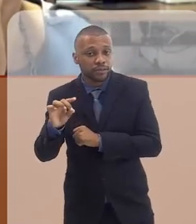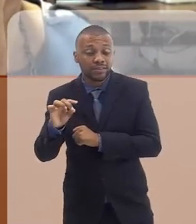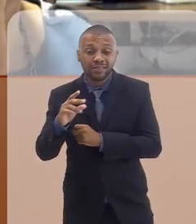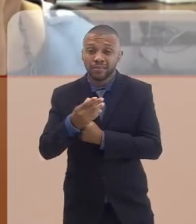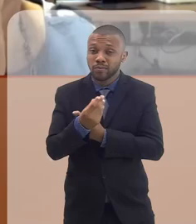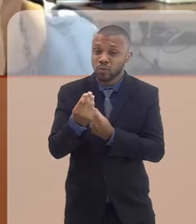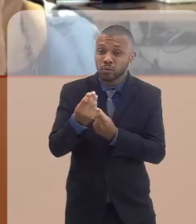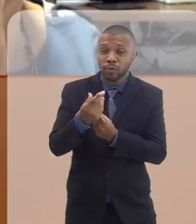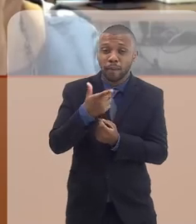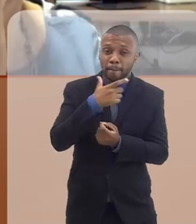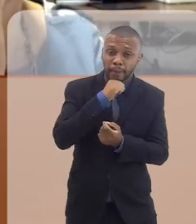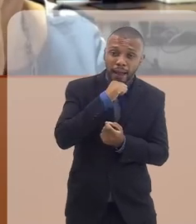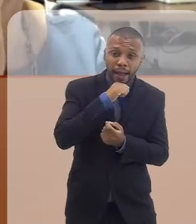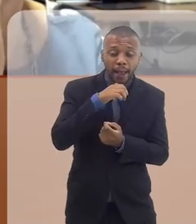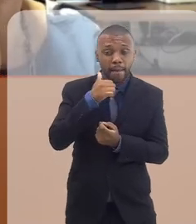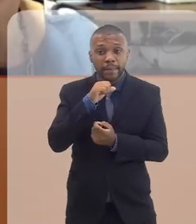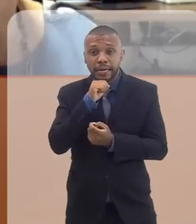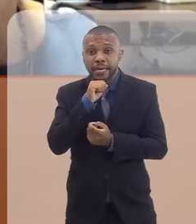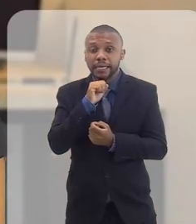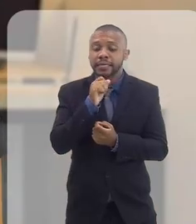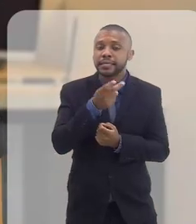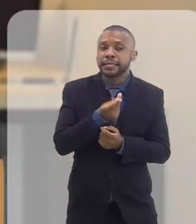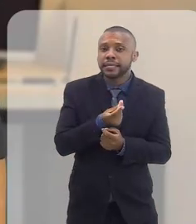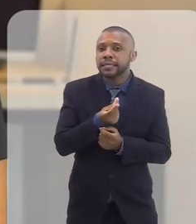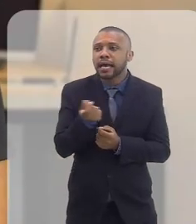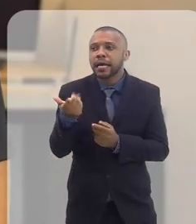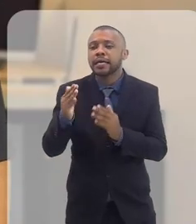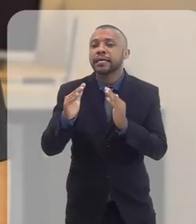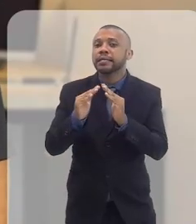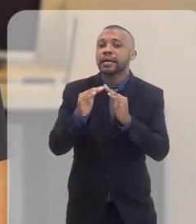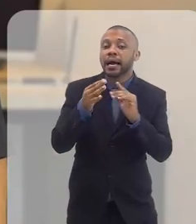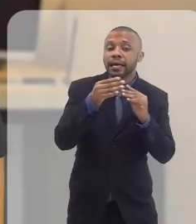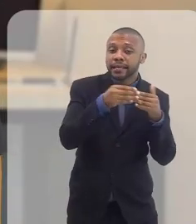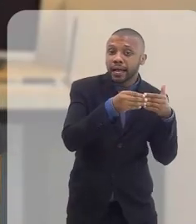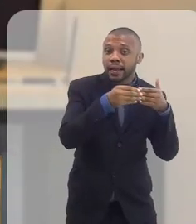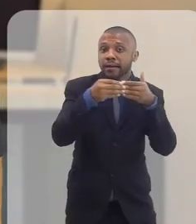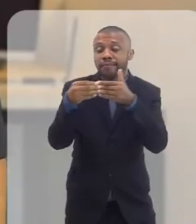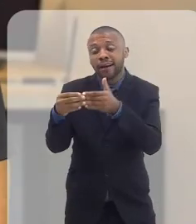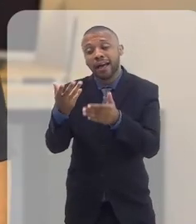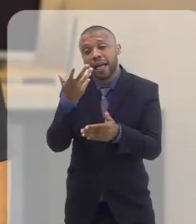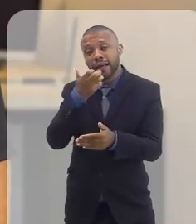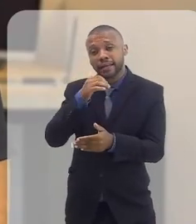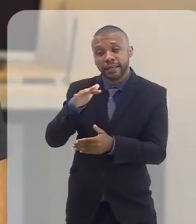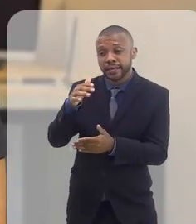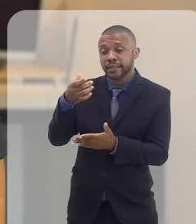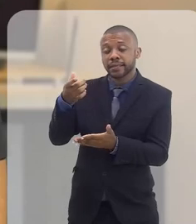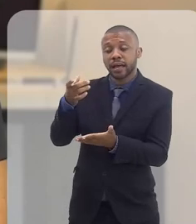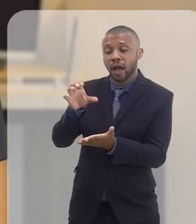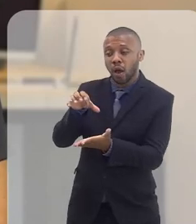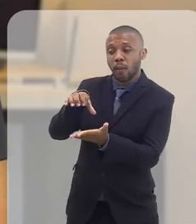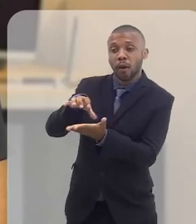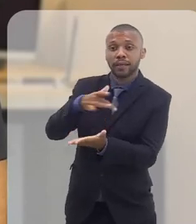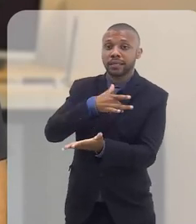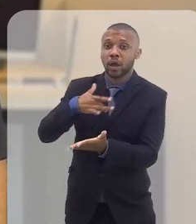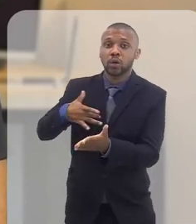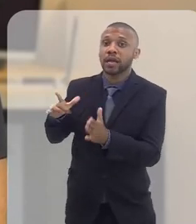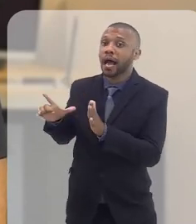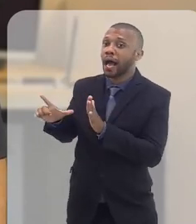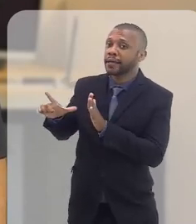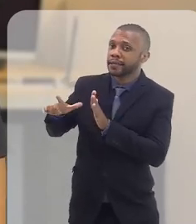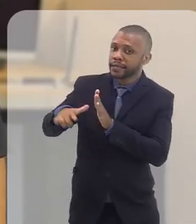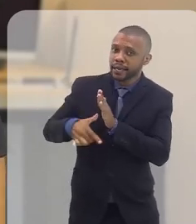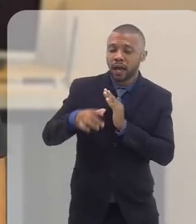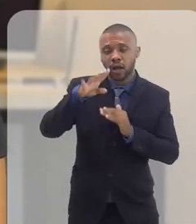mas muitos pais até com medo, né, de saírem de casa, levarem as crianças aos postos de